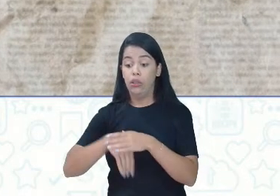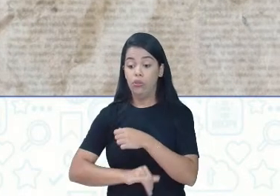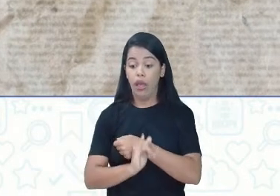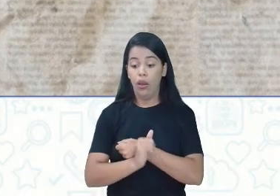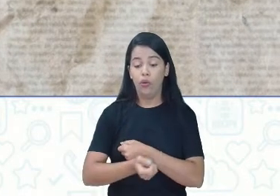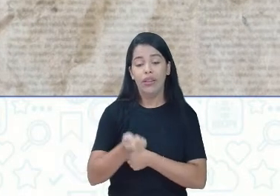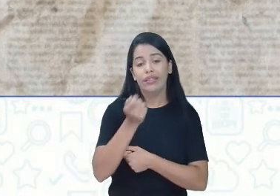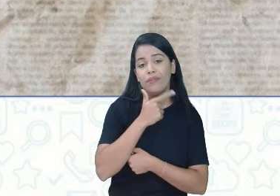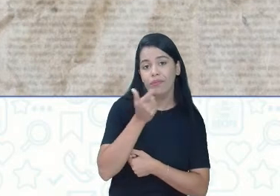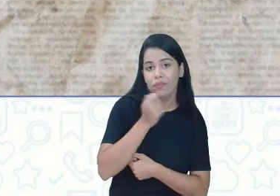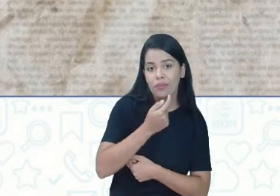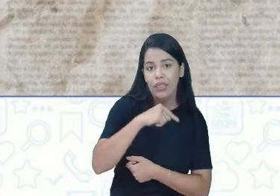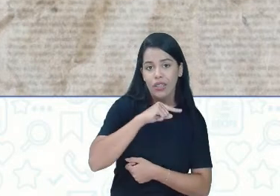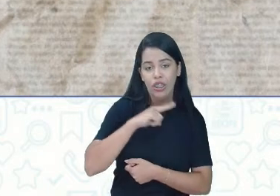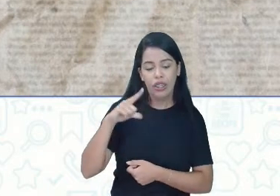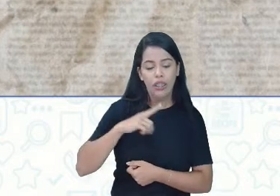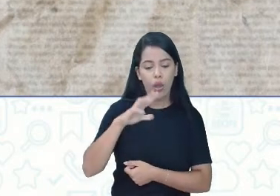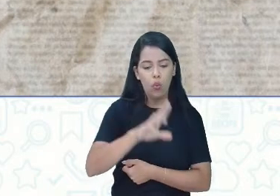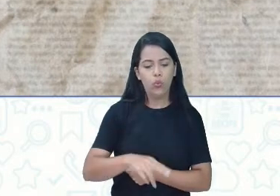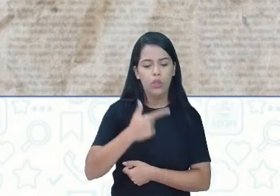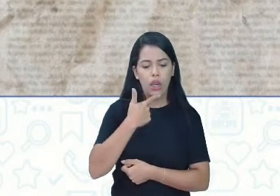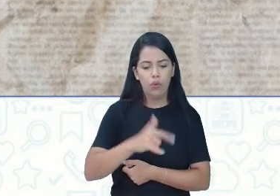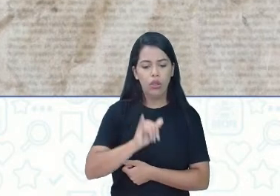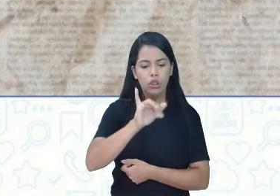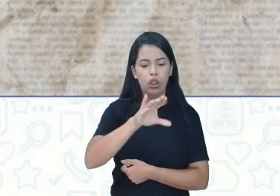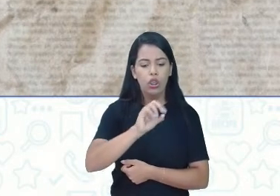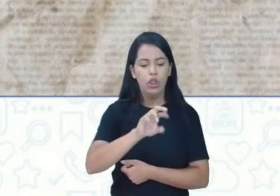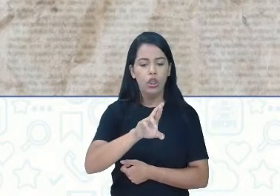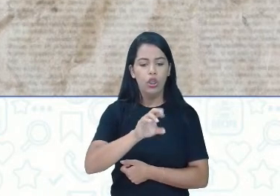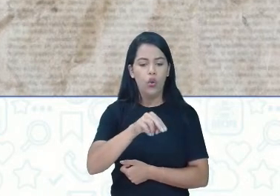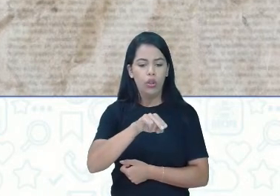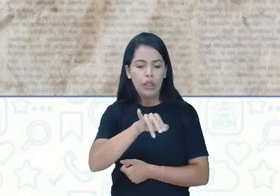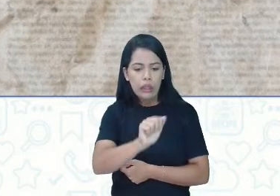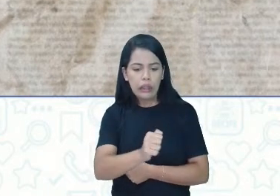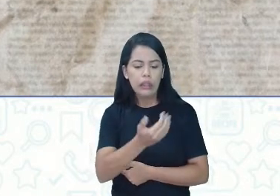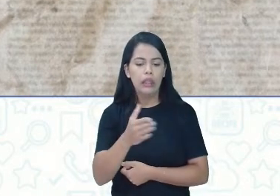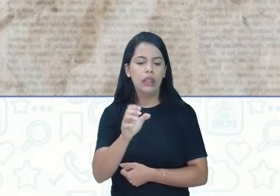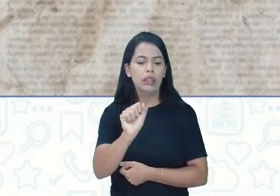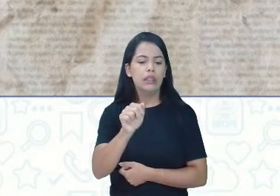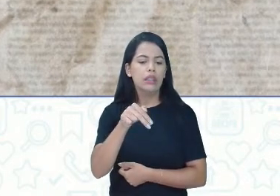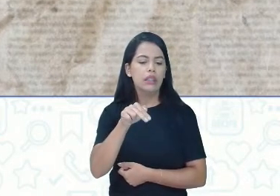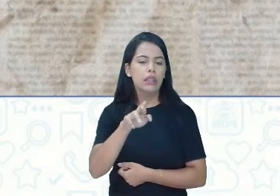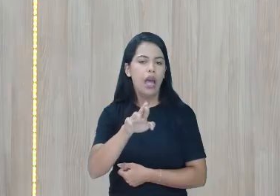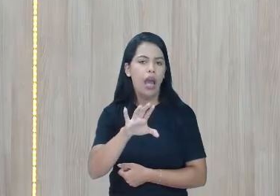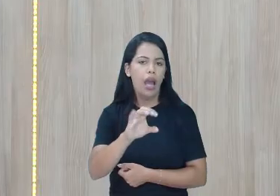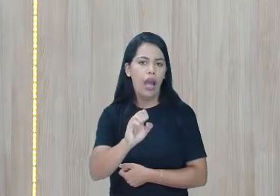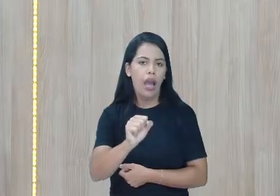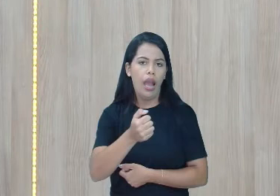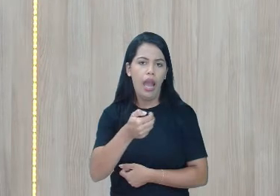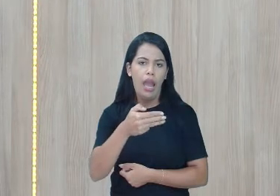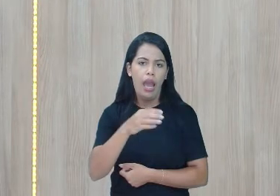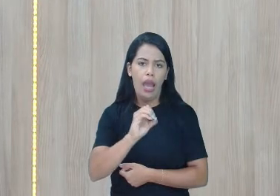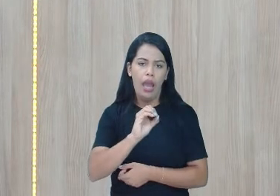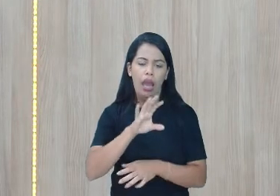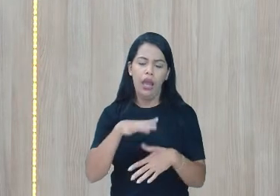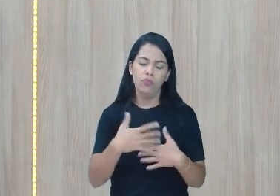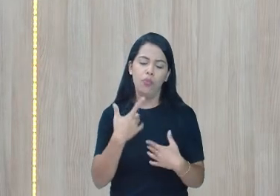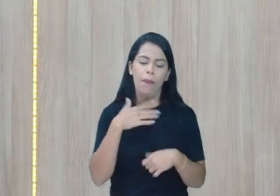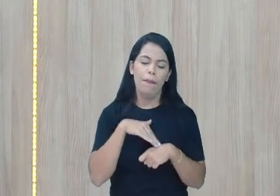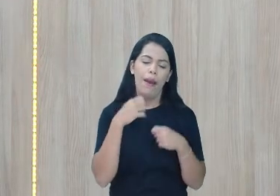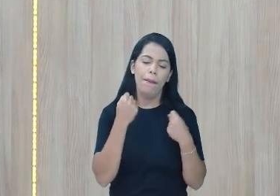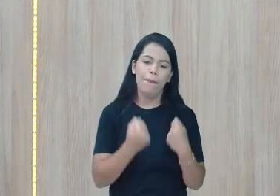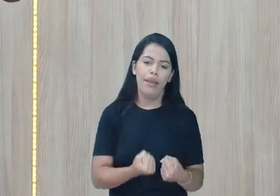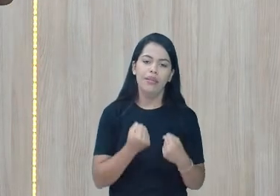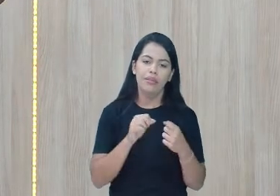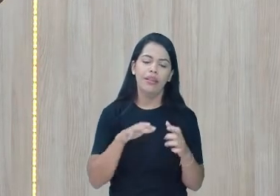gente tem uma utilização da ironia, do sarcasmo, uma linguagem muito mais pesada, assim, e também na narrativa